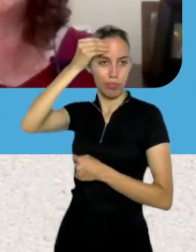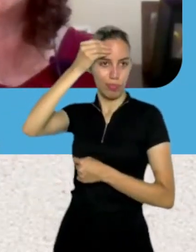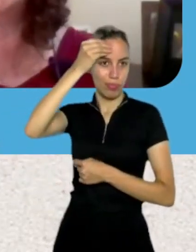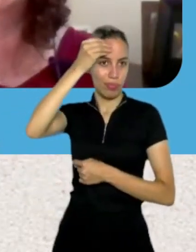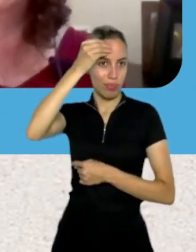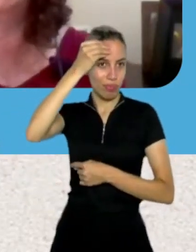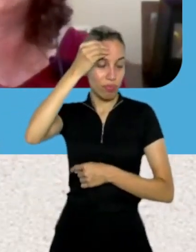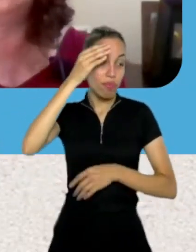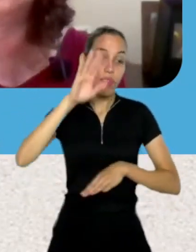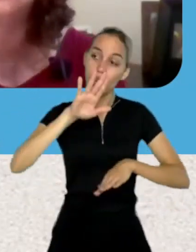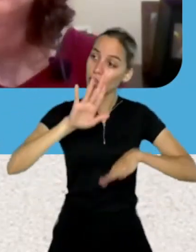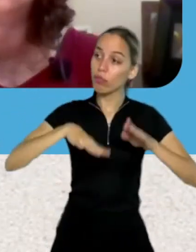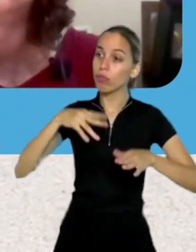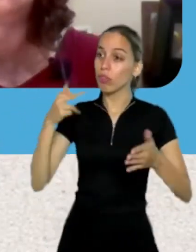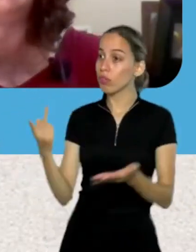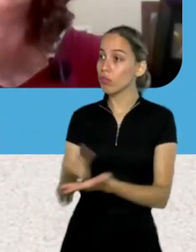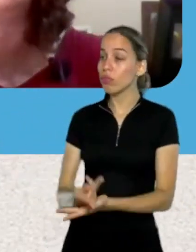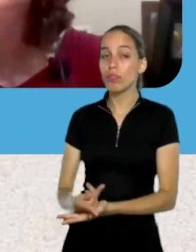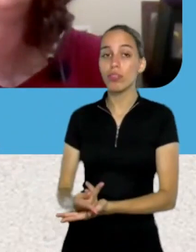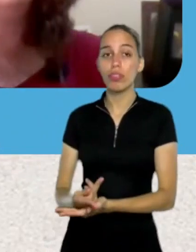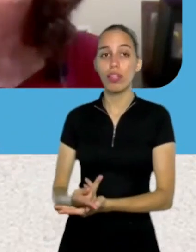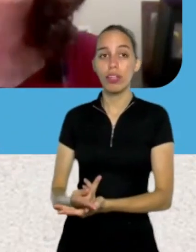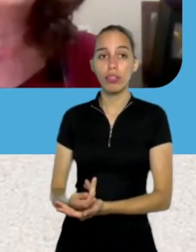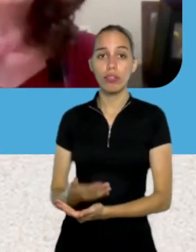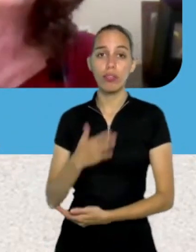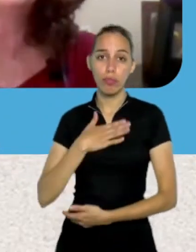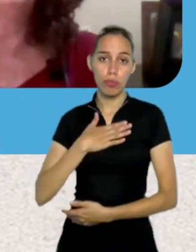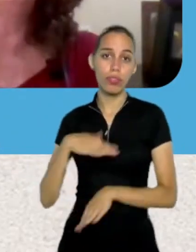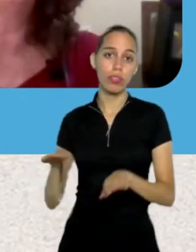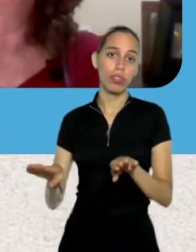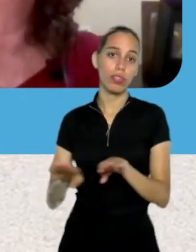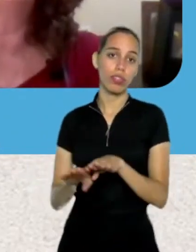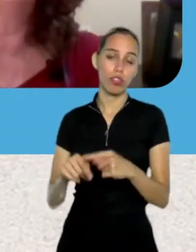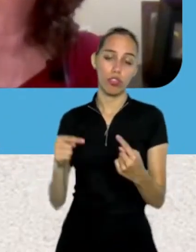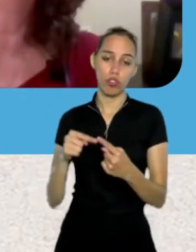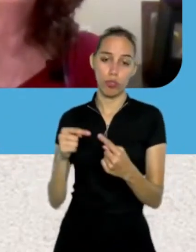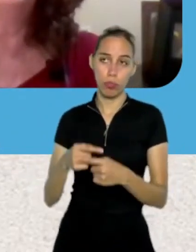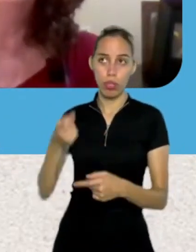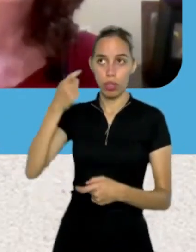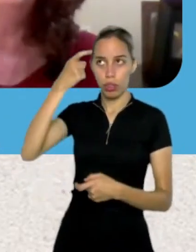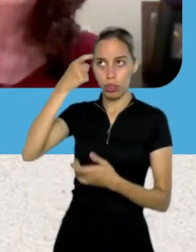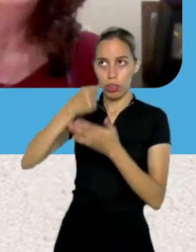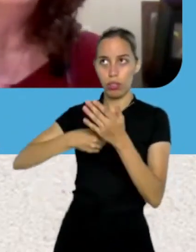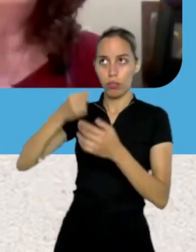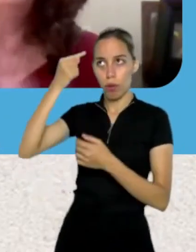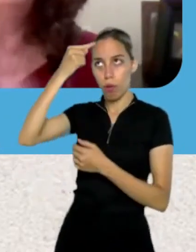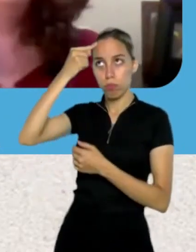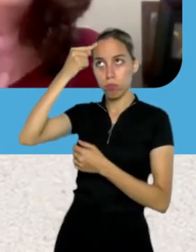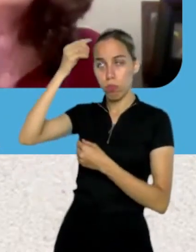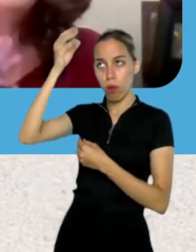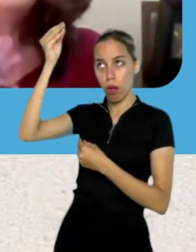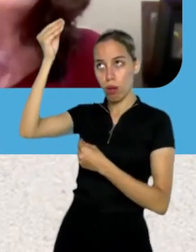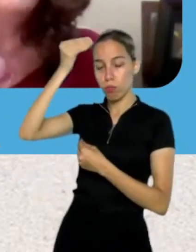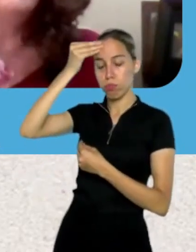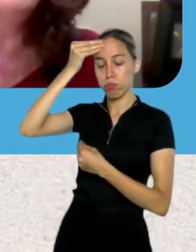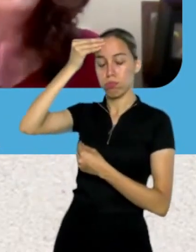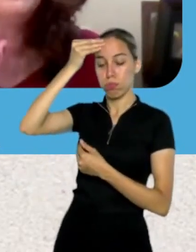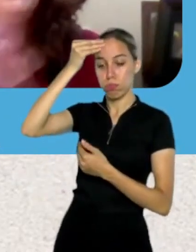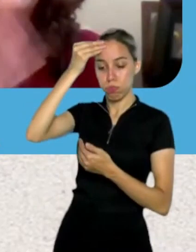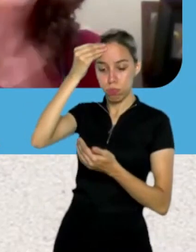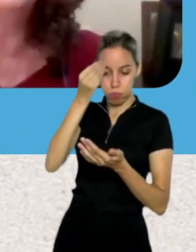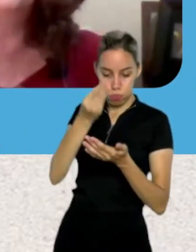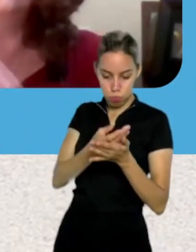já aconteceu isso muito comigo, assim, de vir o texto praticamente pronto, assim, né? Ou às vezes vem